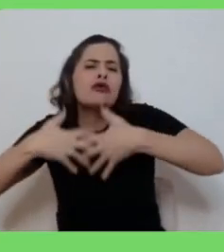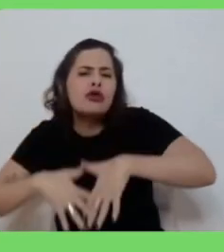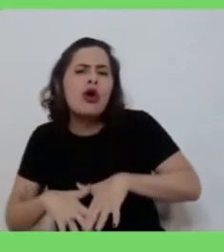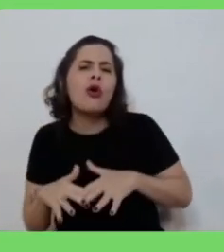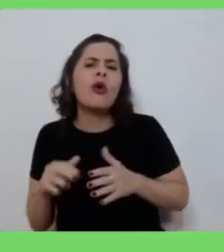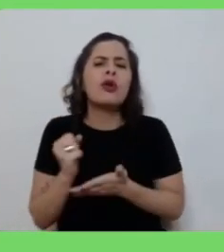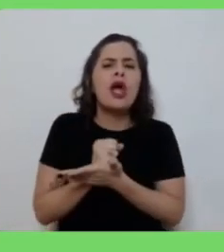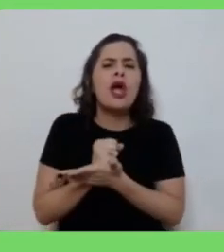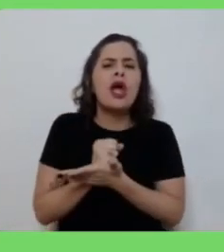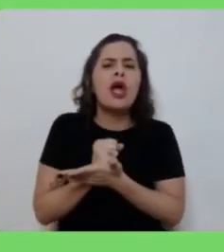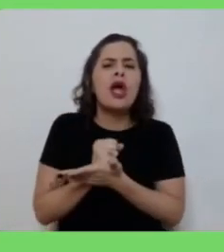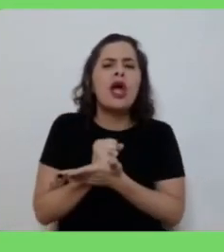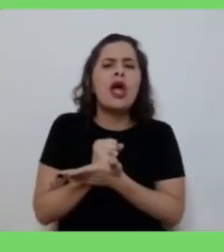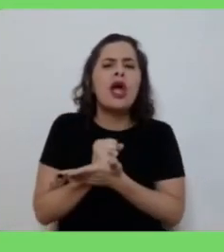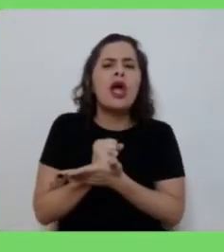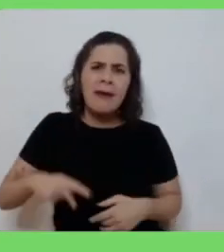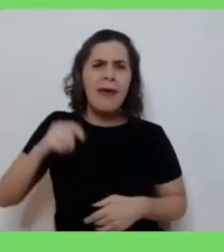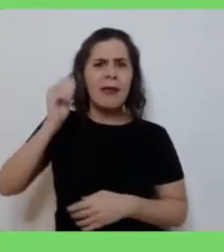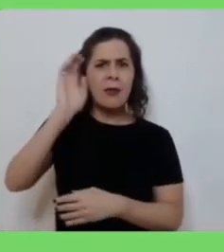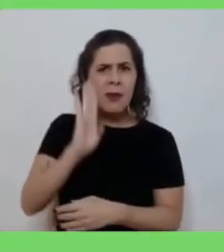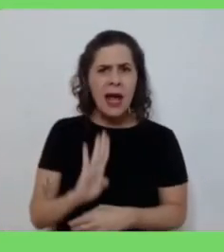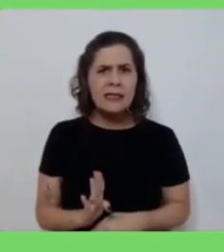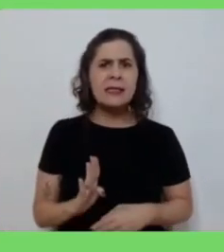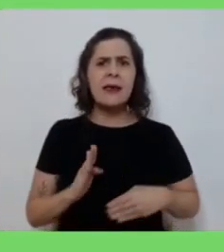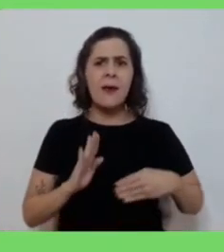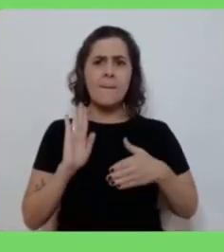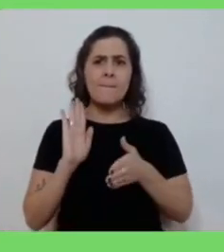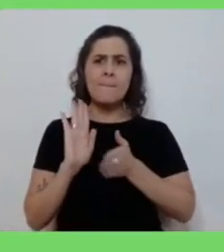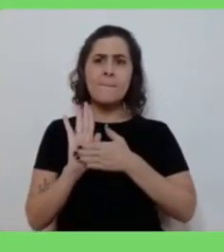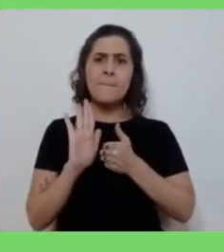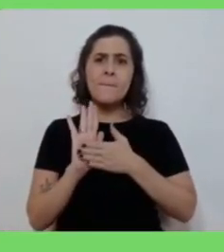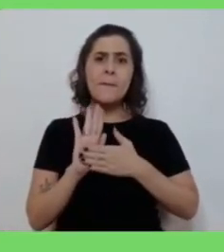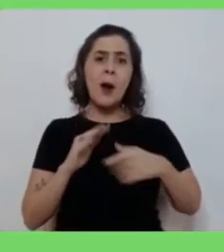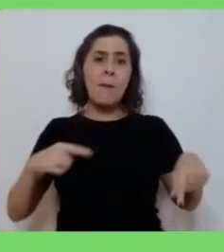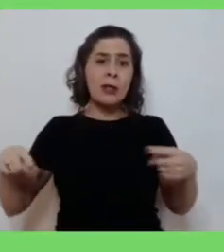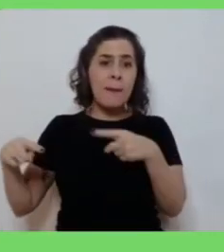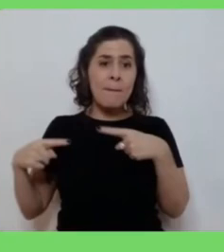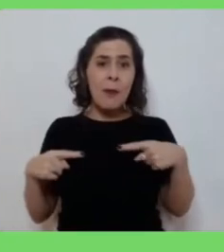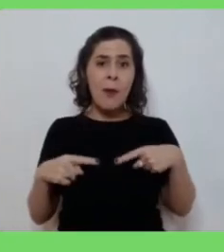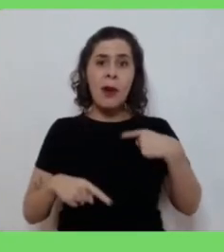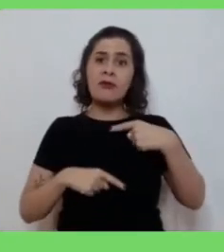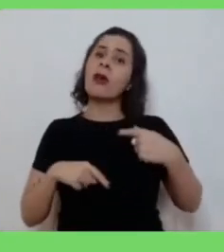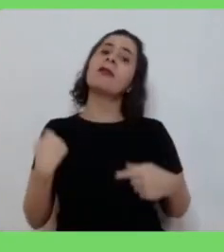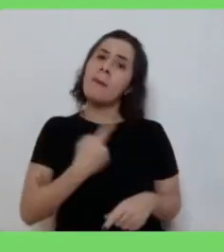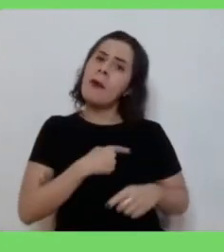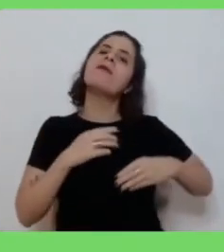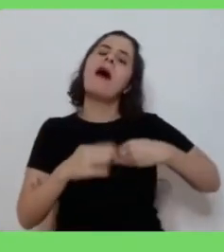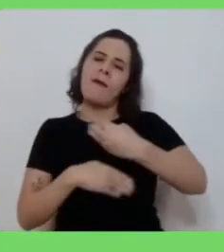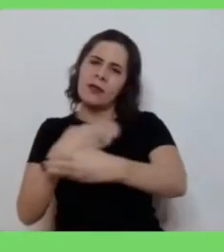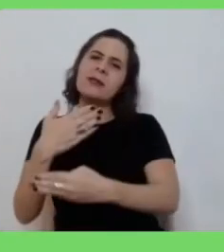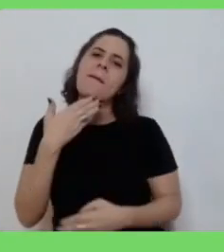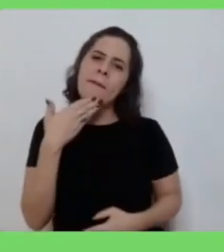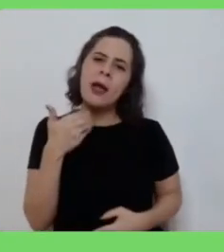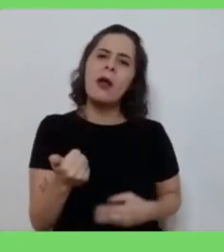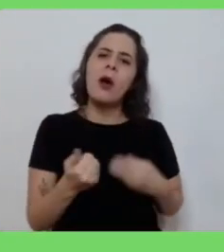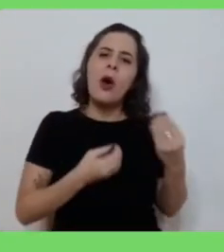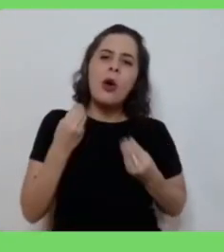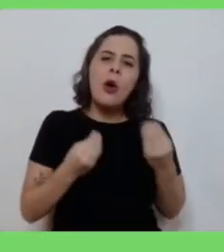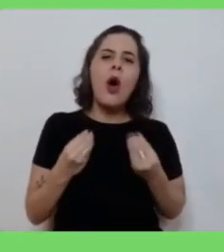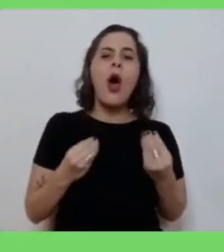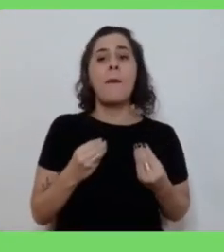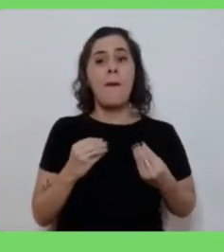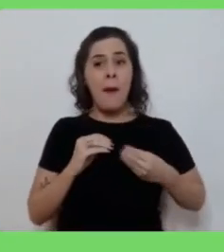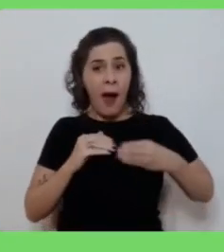jogos que foram desenvolvidos no Brasil as políticas públicas que evoluíram nessa trajetória depois a gente vai avançar depois em nos nos próximos nas